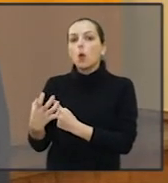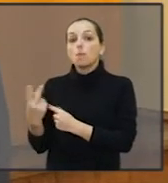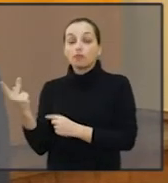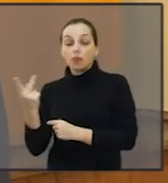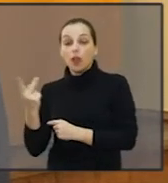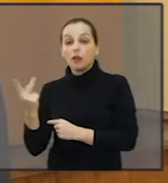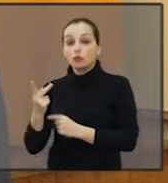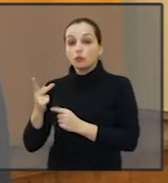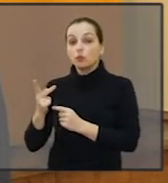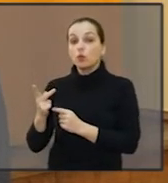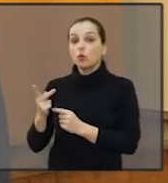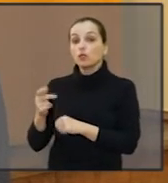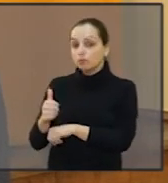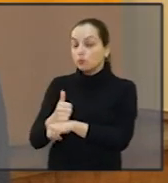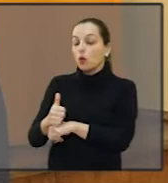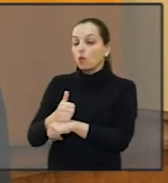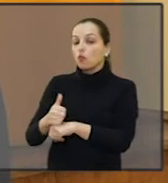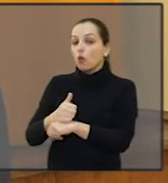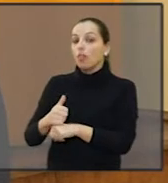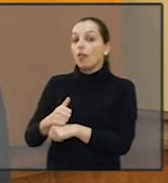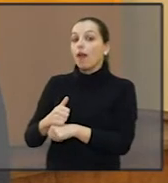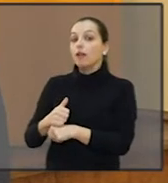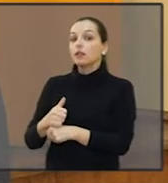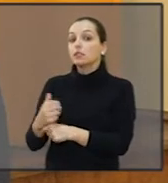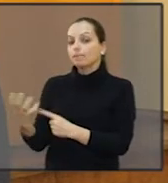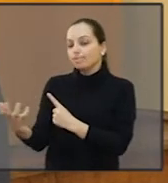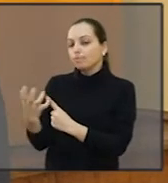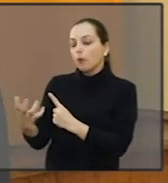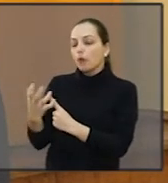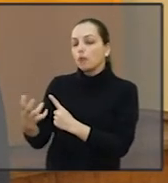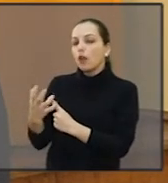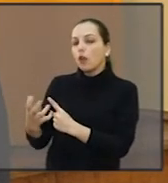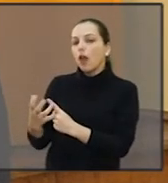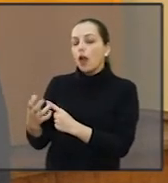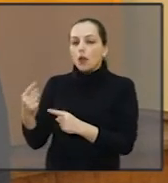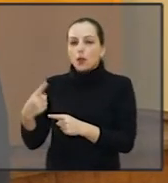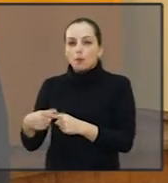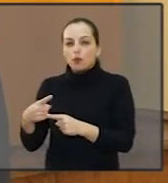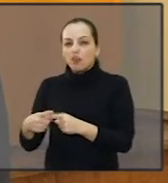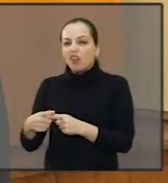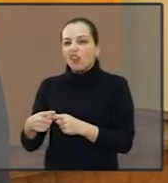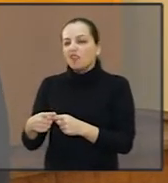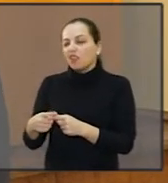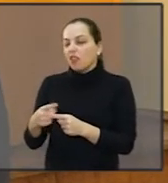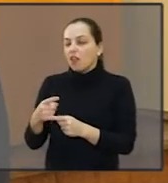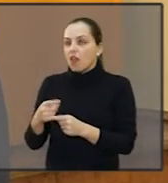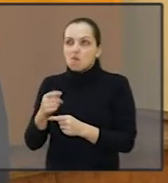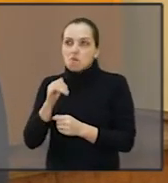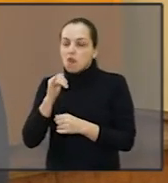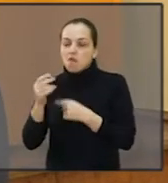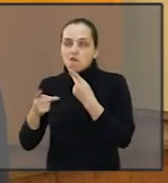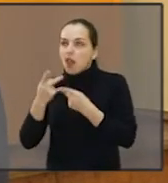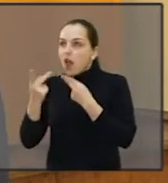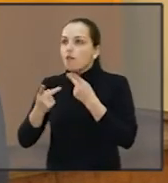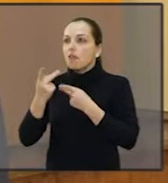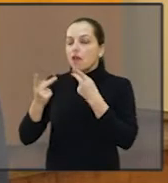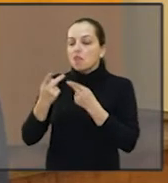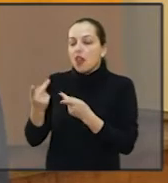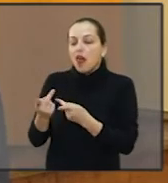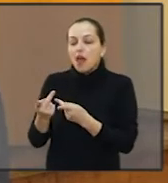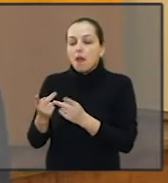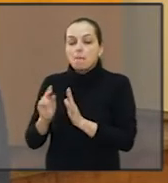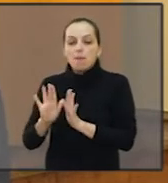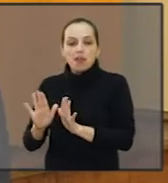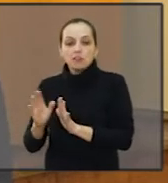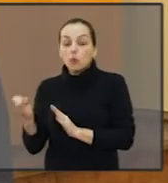as duas são duas jogadoras que deram muito exemplo, né? Às vezes, se você quer ficar falando as coisas para as pessoas, não adianta. Quando você dá o exemplo,